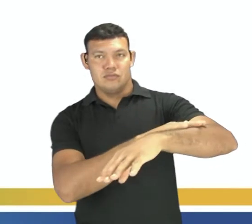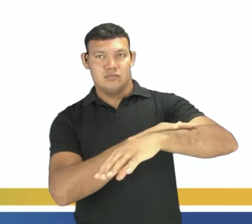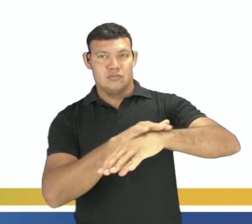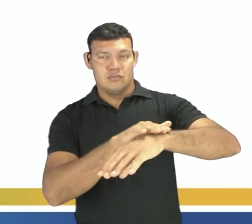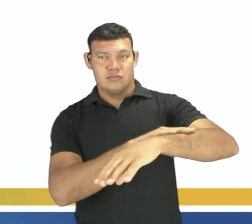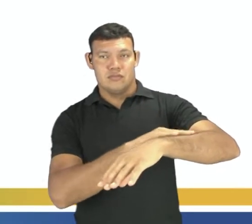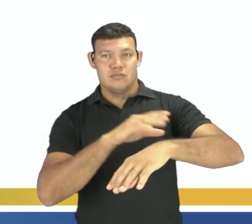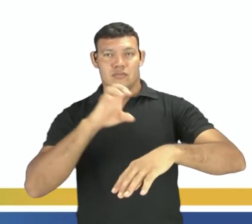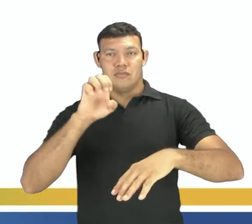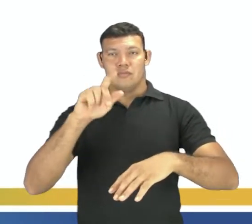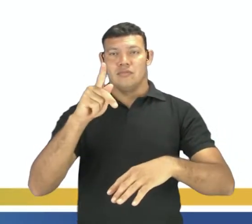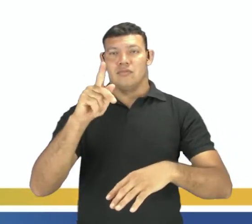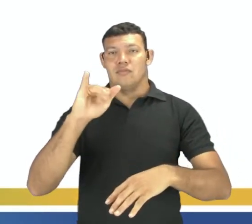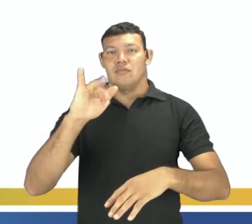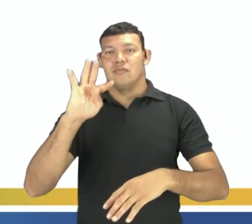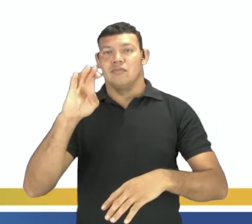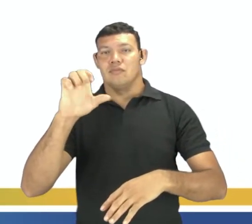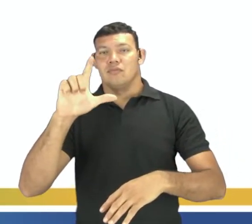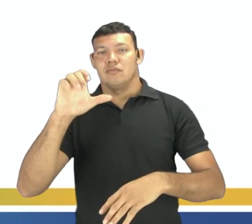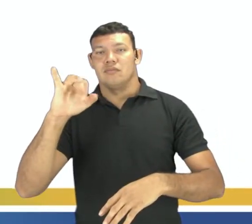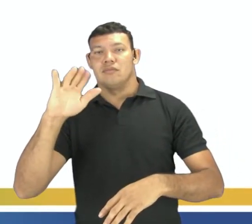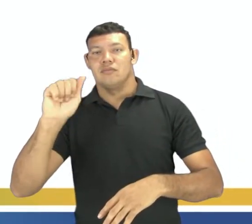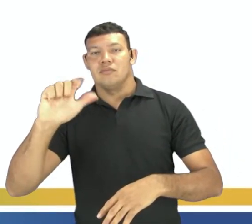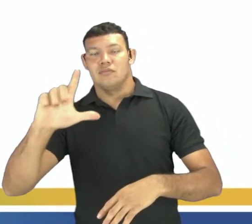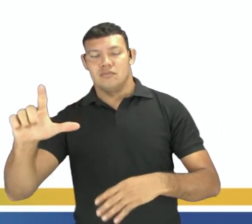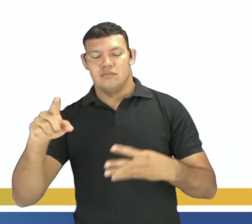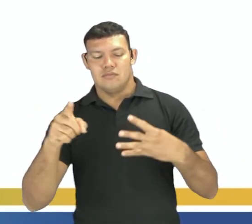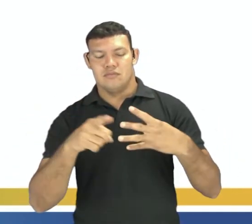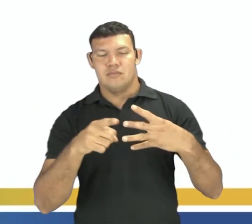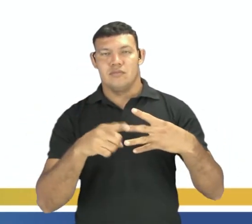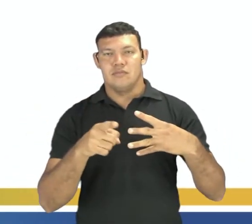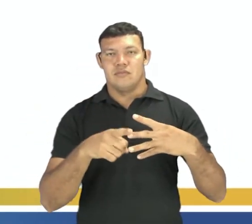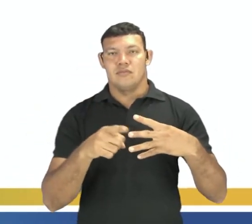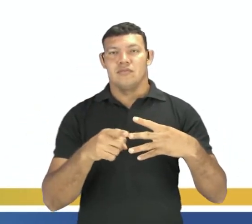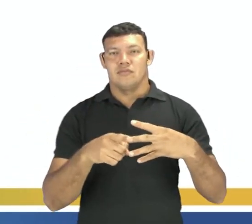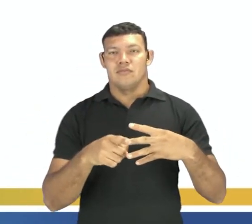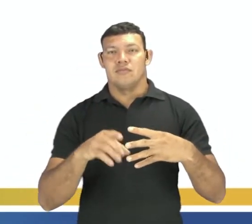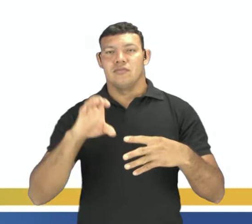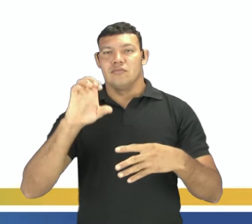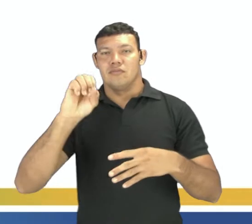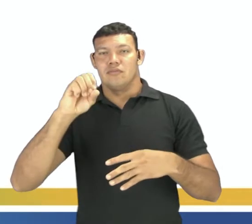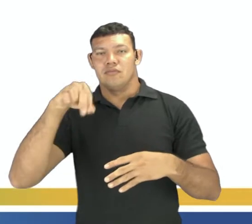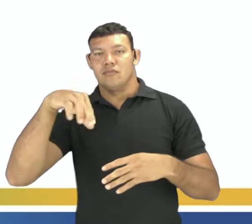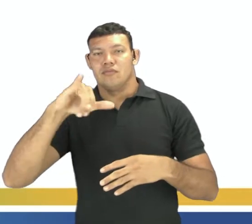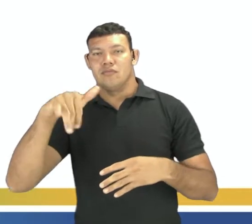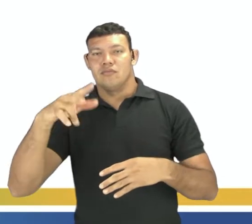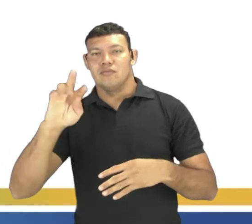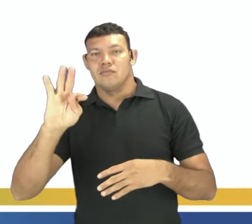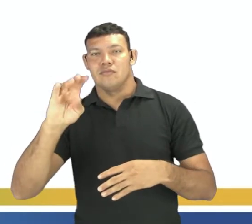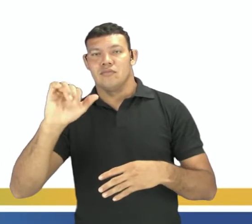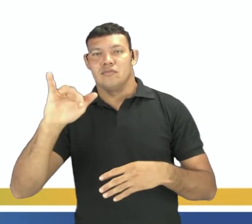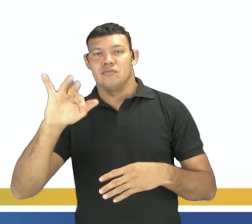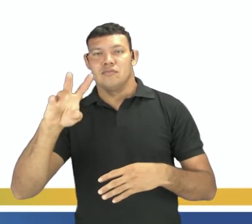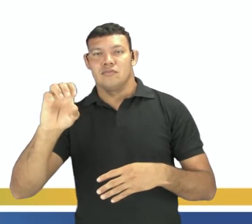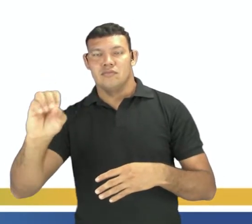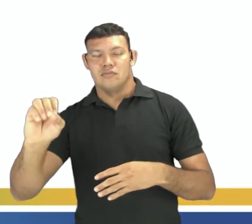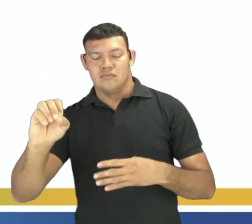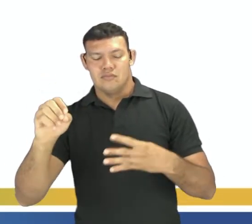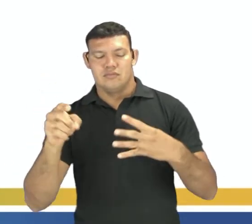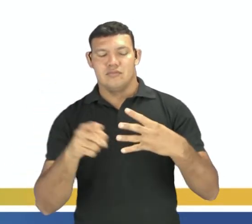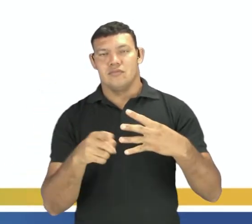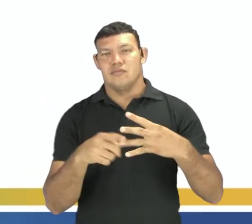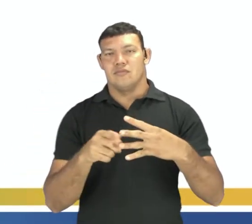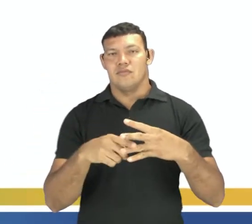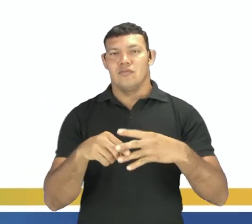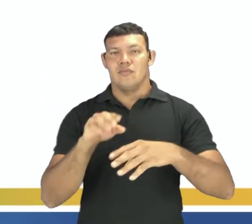o tecido conjuntivo, o tecido nervoso e o muscular. Então, esses 4 tecidos nós vamos